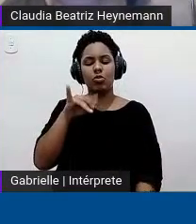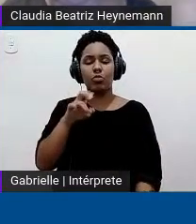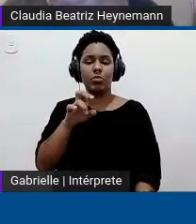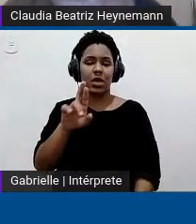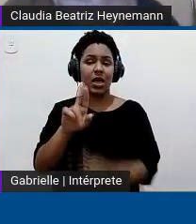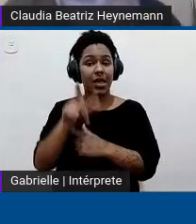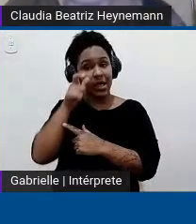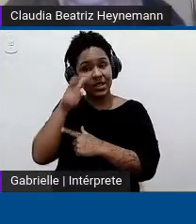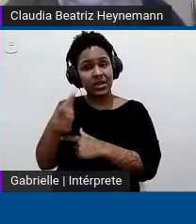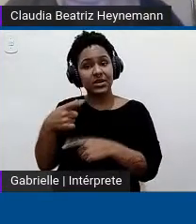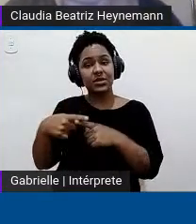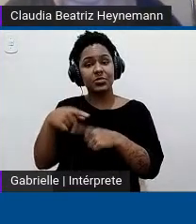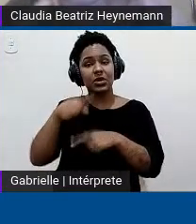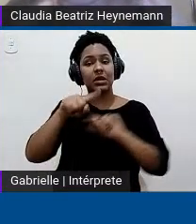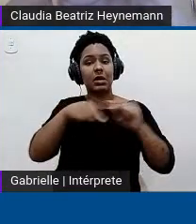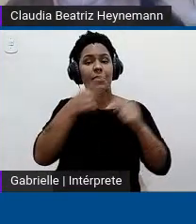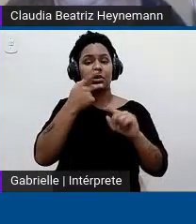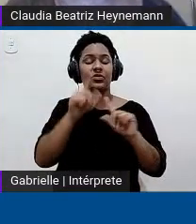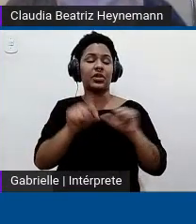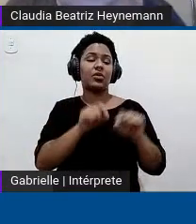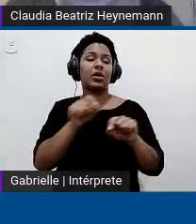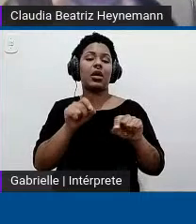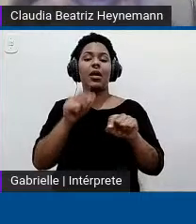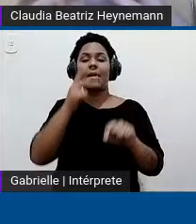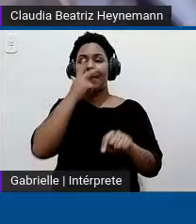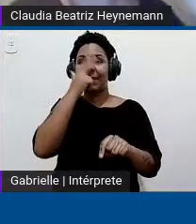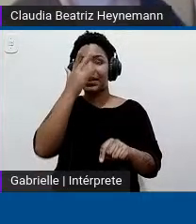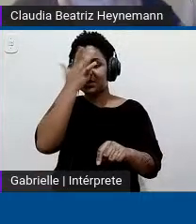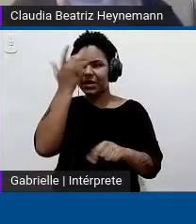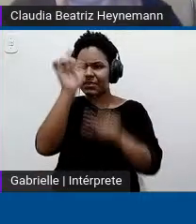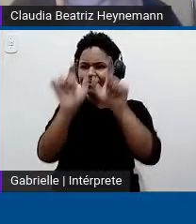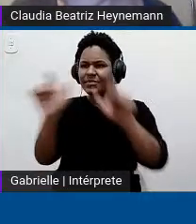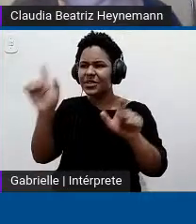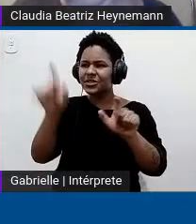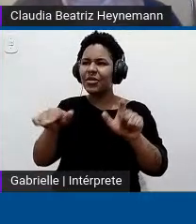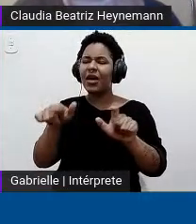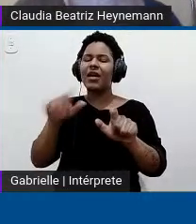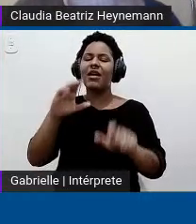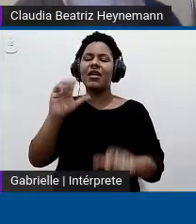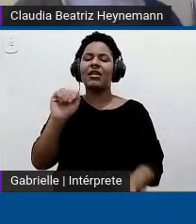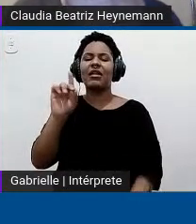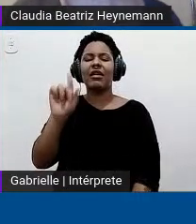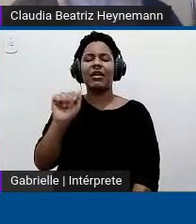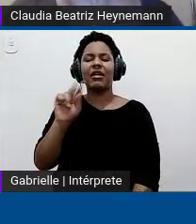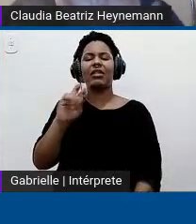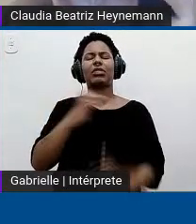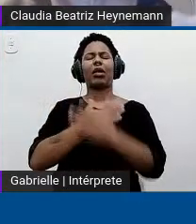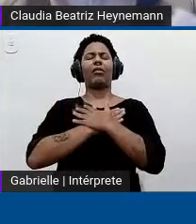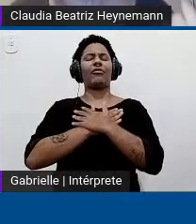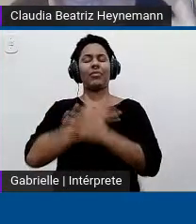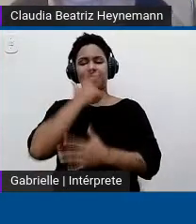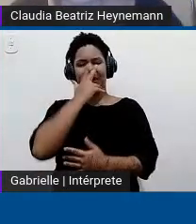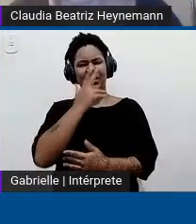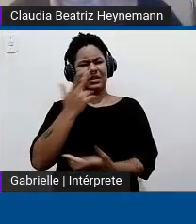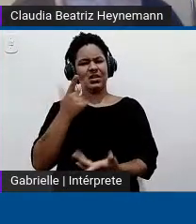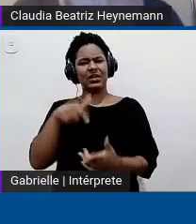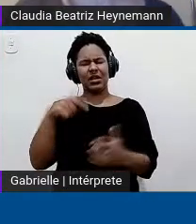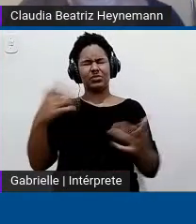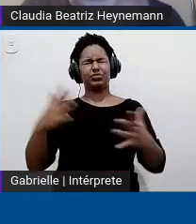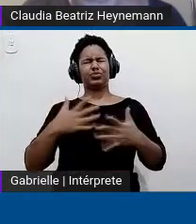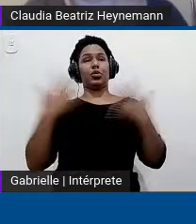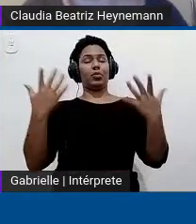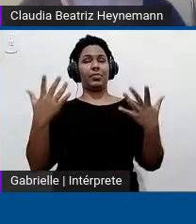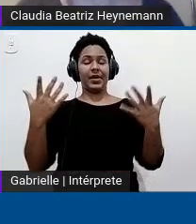fotografias de magnésio pareciam, né, as pessoas pareciam cadáveres, né, eram surpreendidas, né, por aquele clarão. Mas aqui